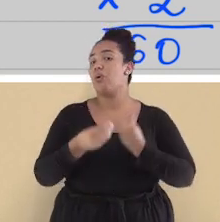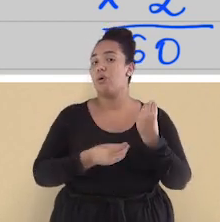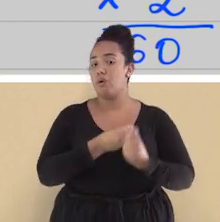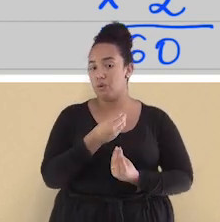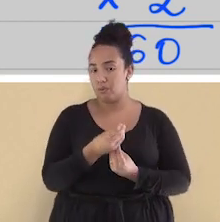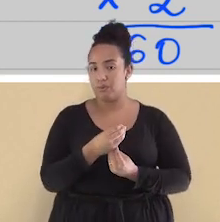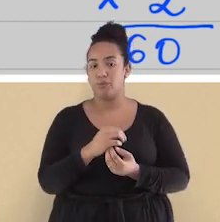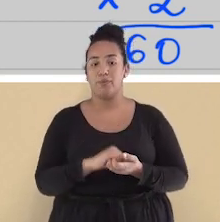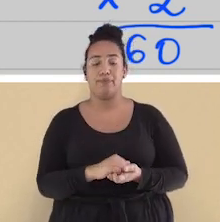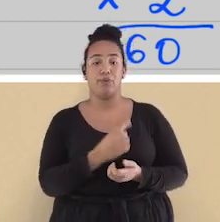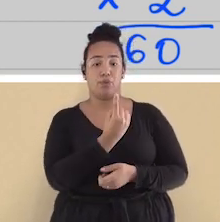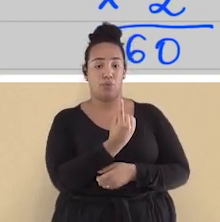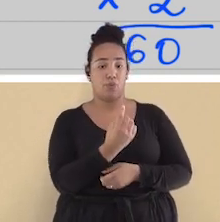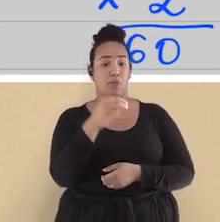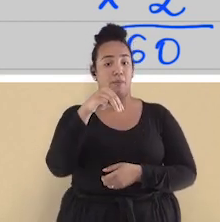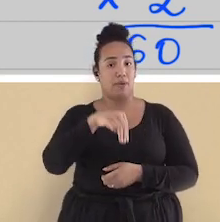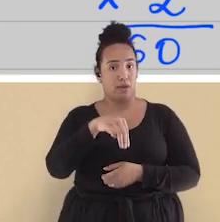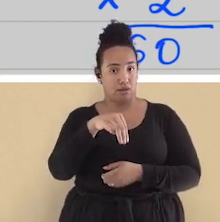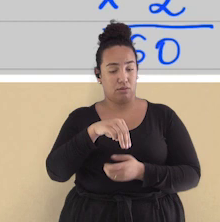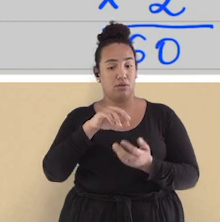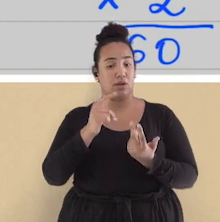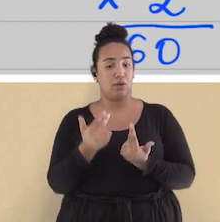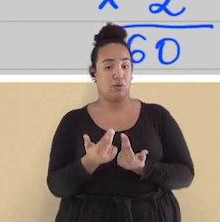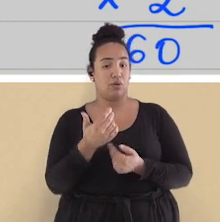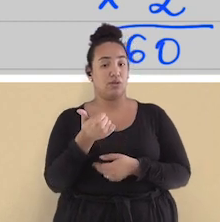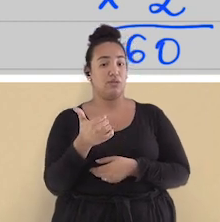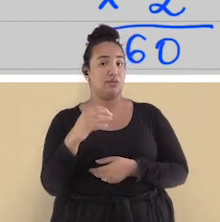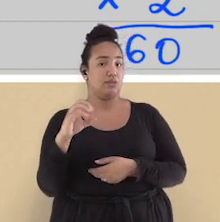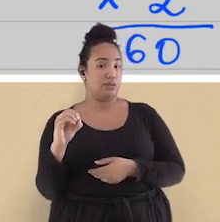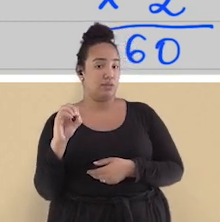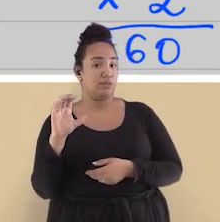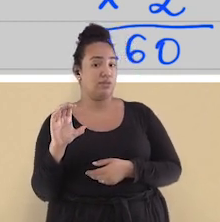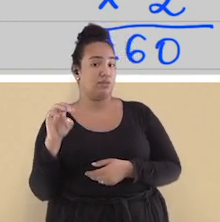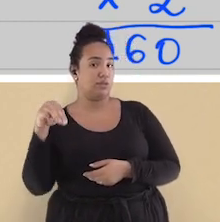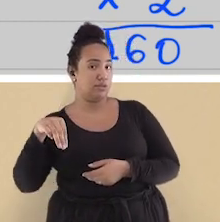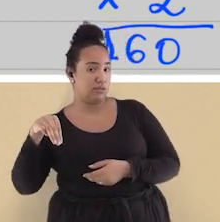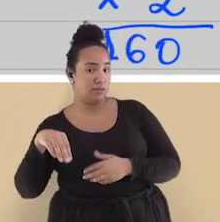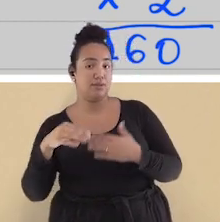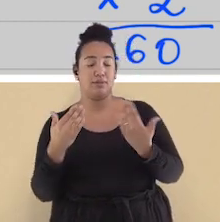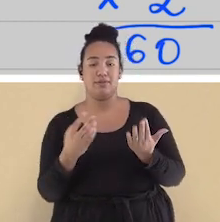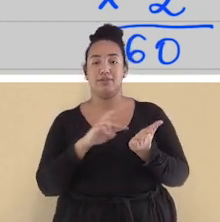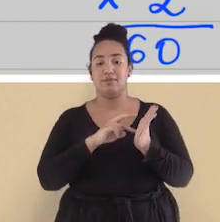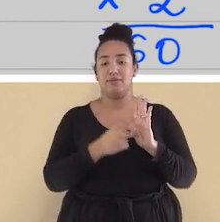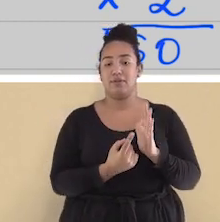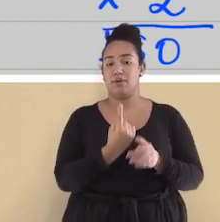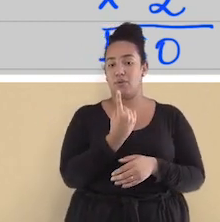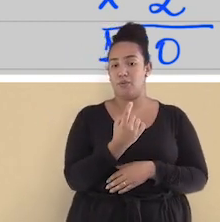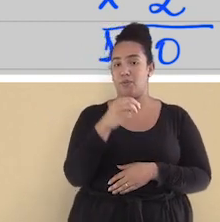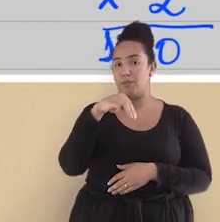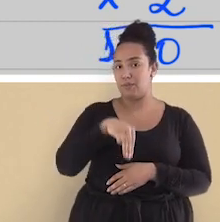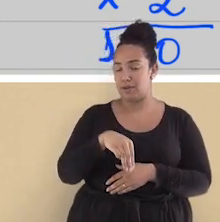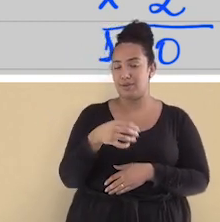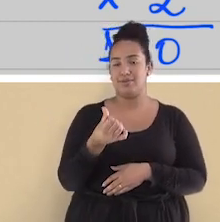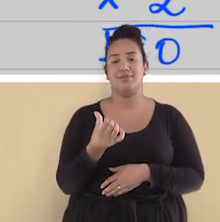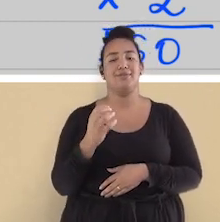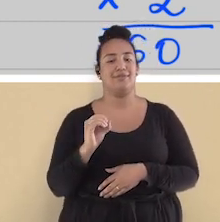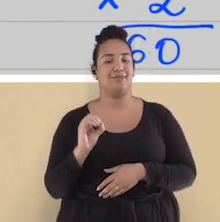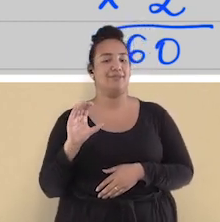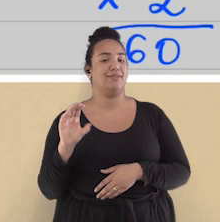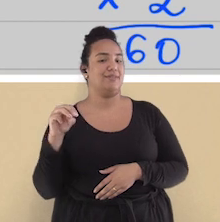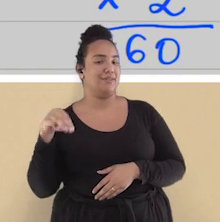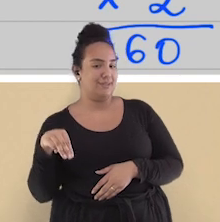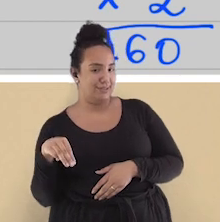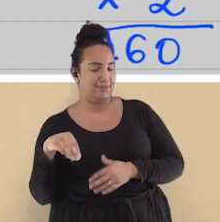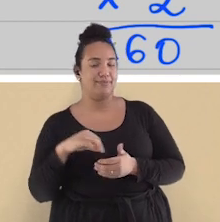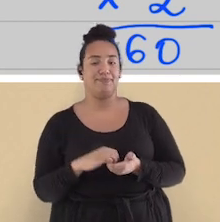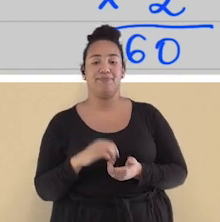Basta lembrar da conversão de que 1 metro é igual a 100 centímetros. Então, na verdade, eu vou ter 1 metro e 60 centímetros. Ah, e